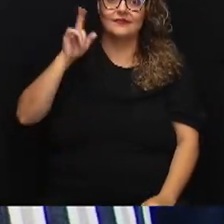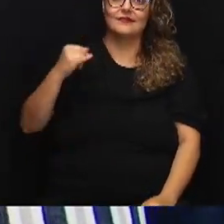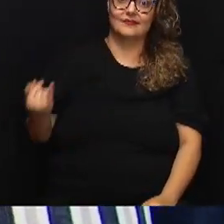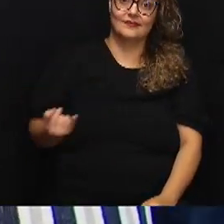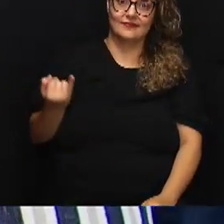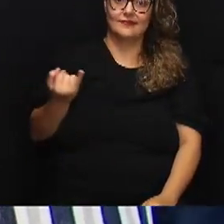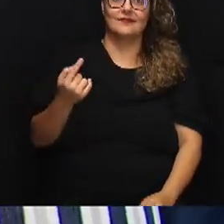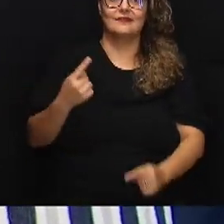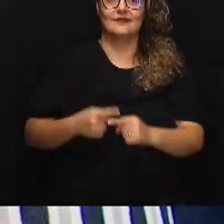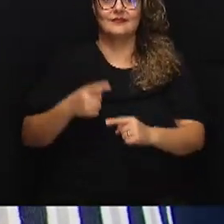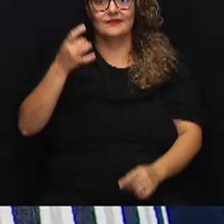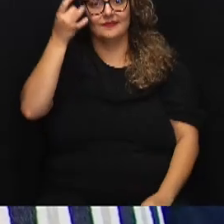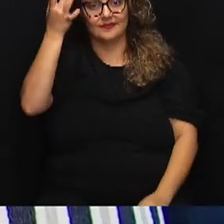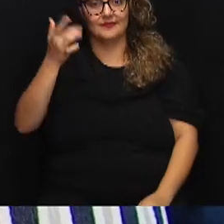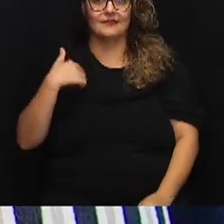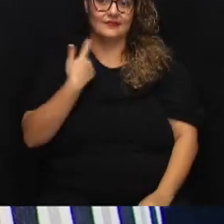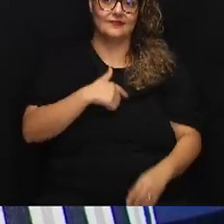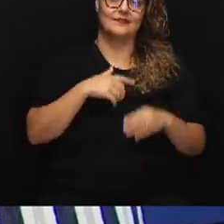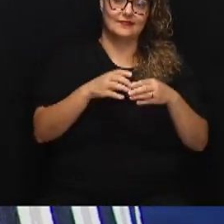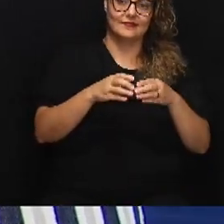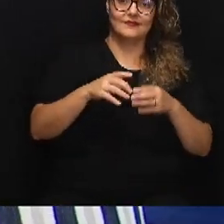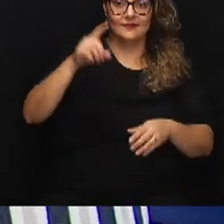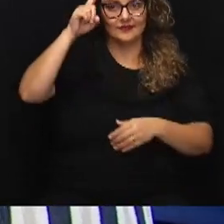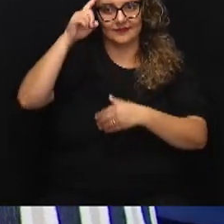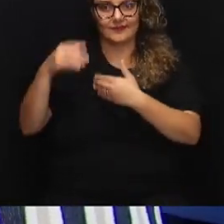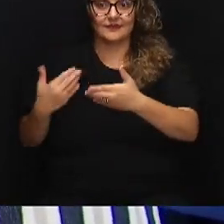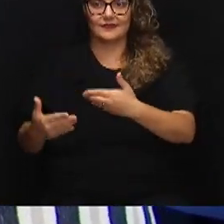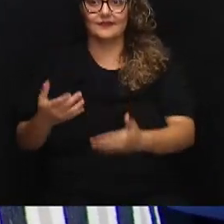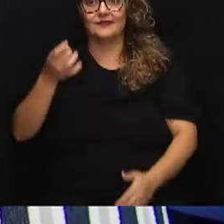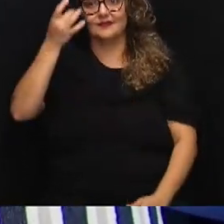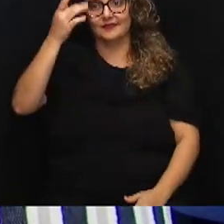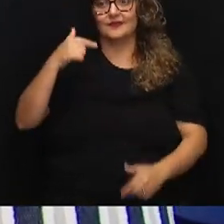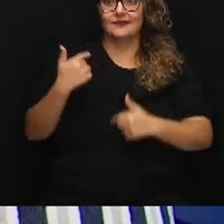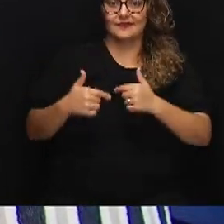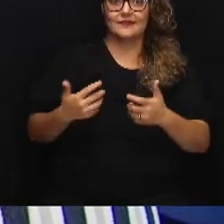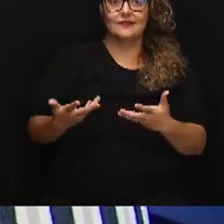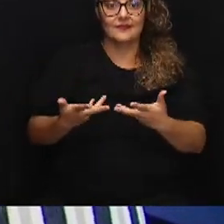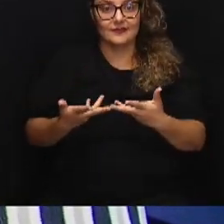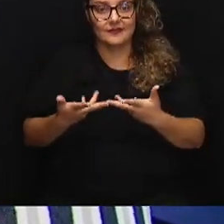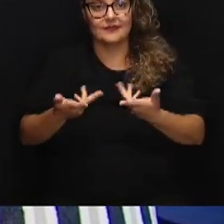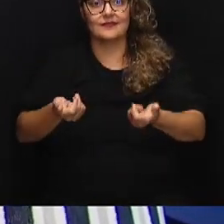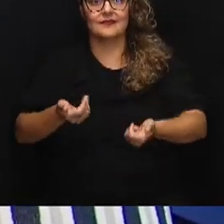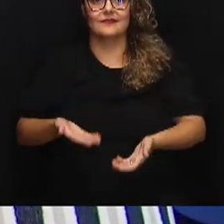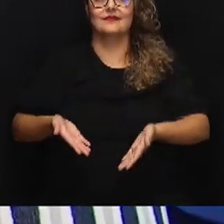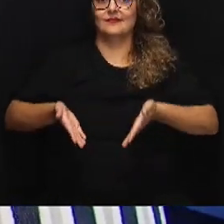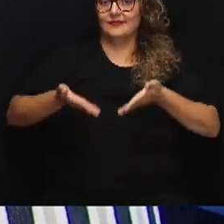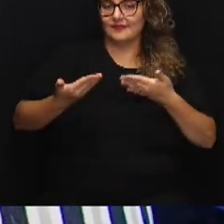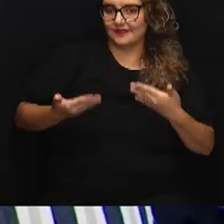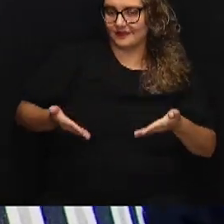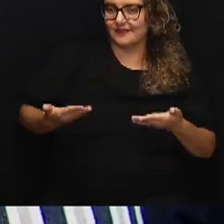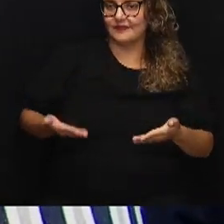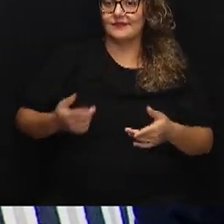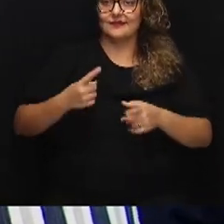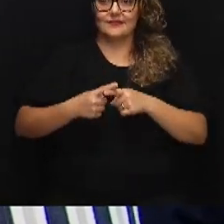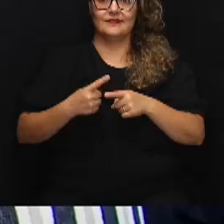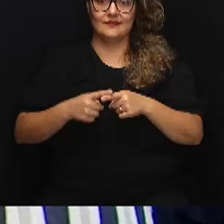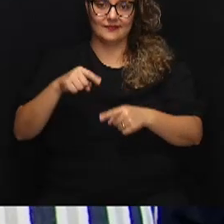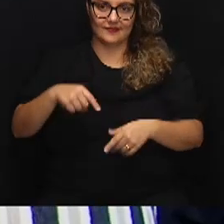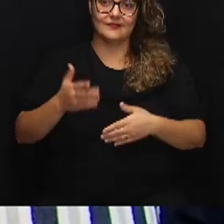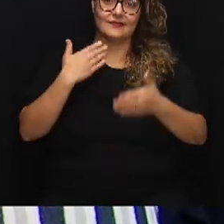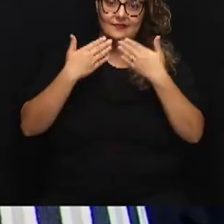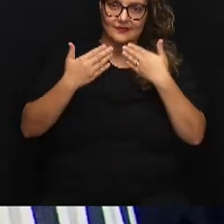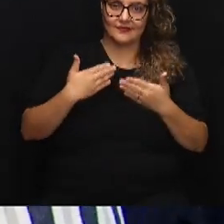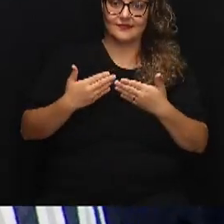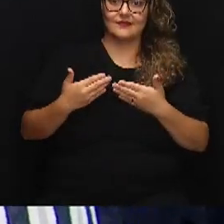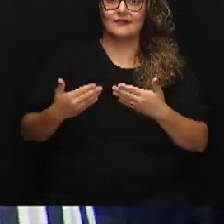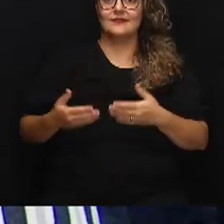porque isso facilita o nosso convívio diário, isso facilita com que o trabalho flua com mais leveza, porque é através da conversa,